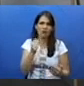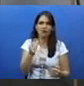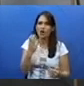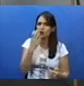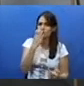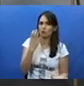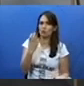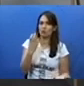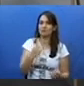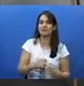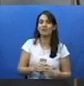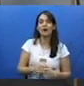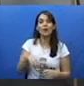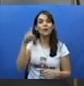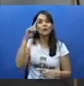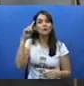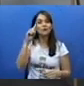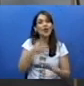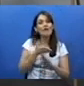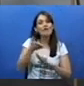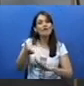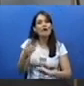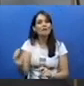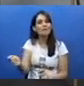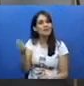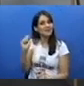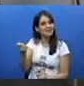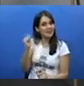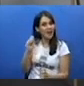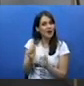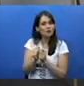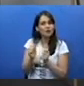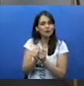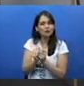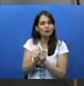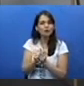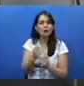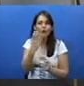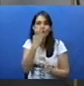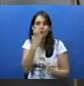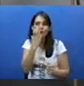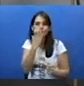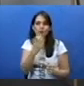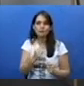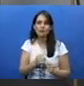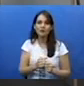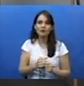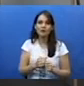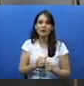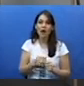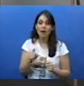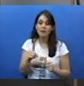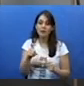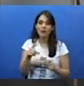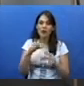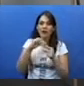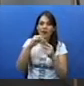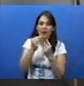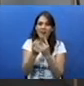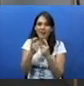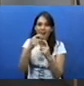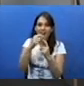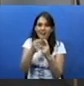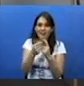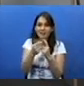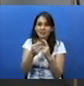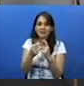foi pescar, como sua avó, estava se preparando lá para pescar, colocou a minhoca lá no anzol, bonitinho, e